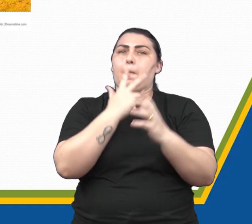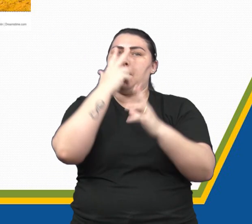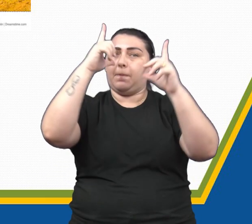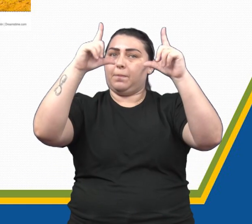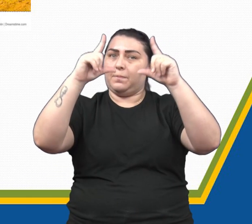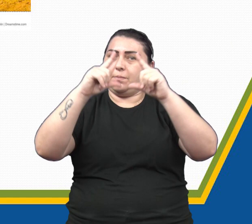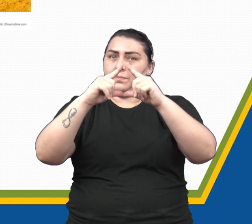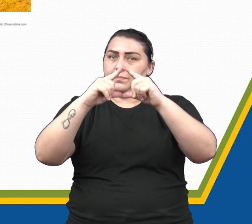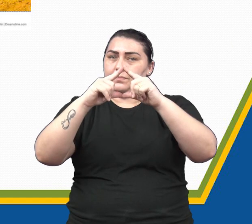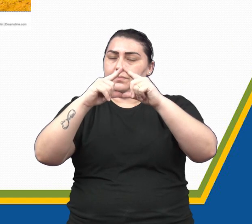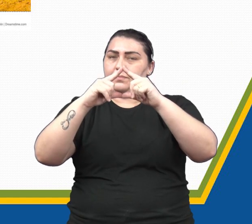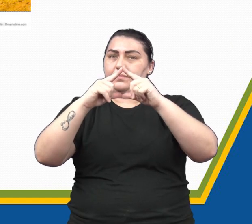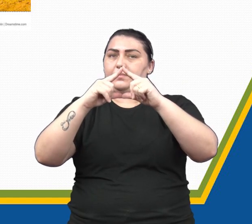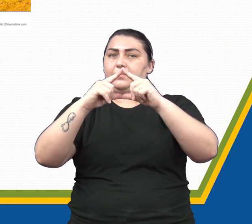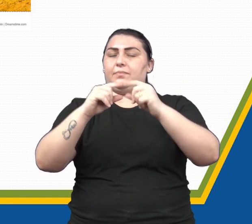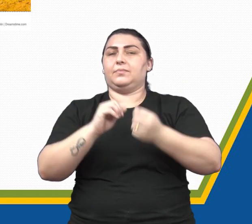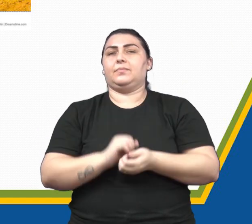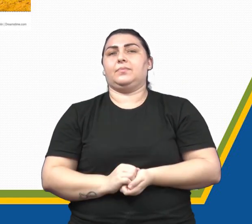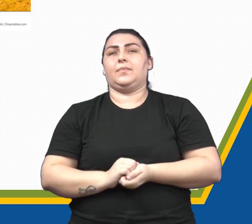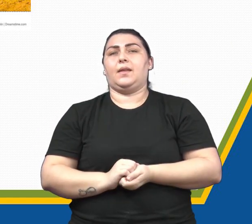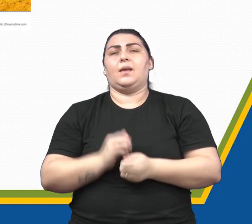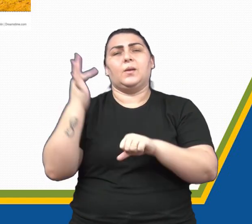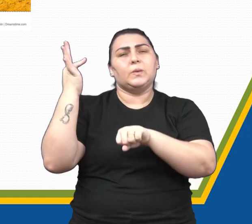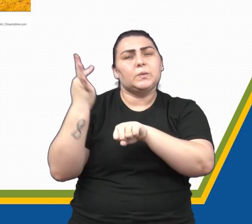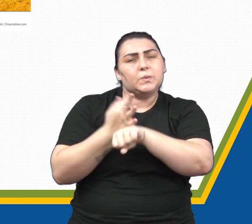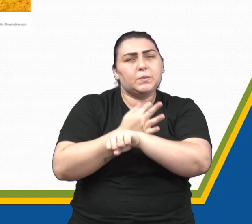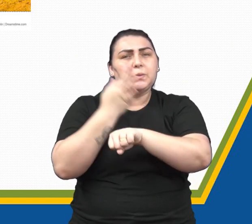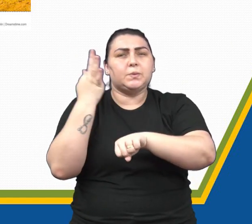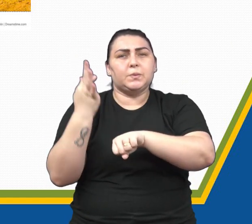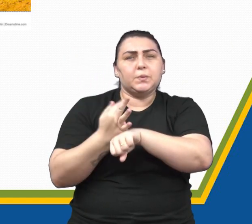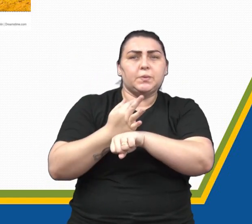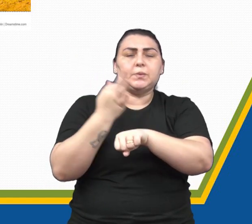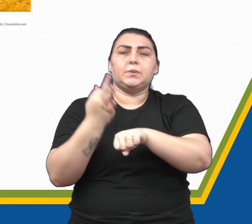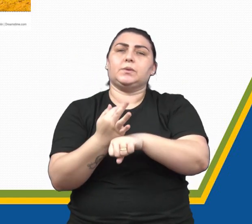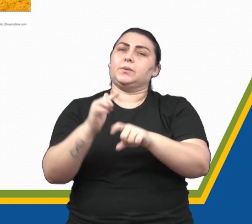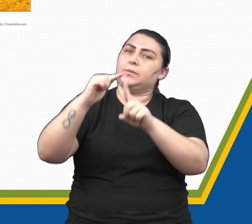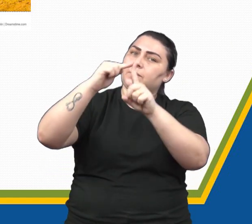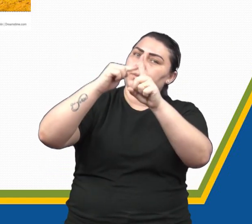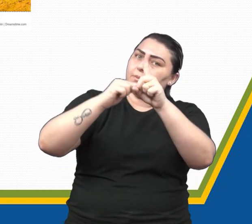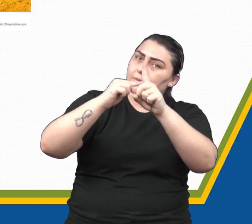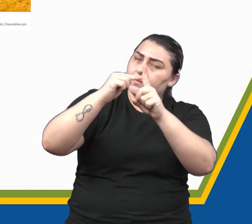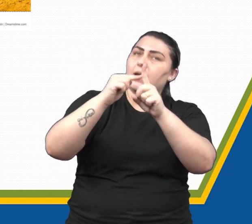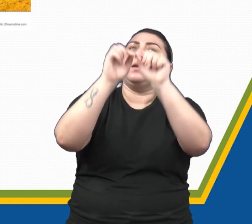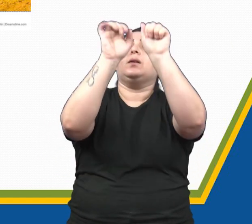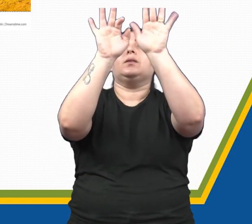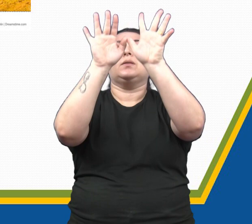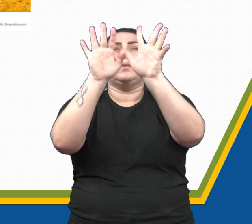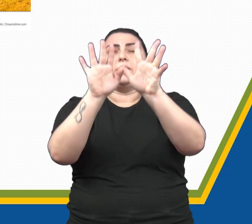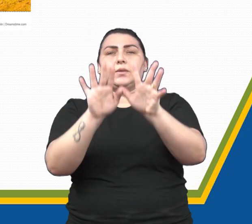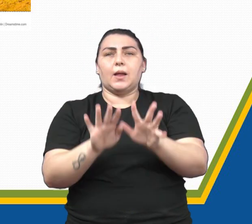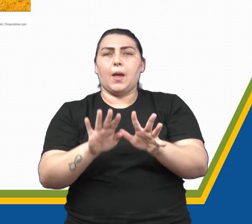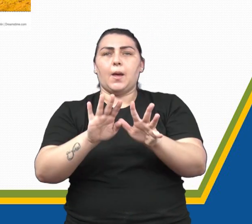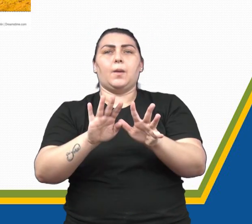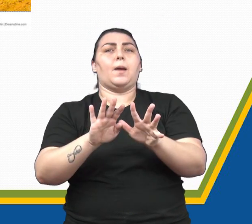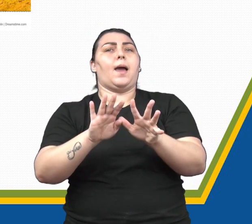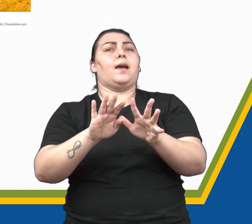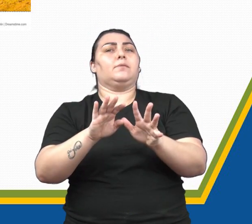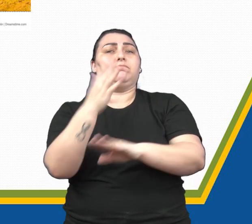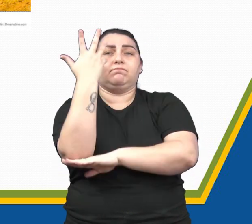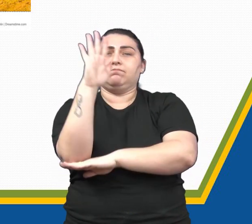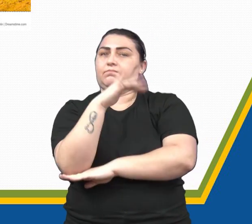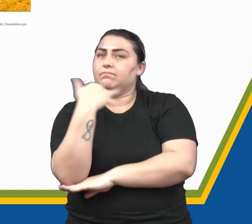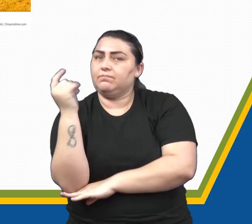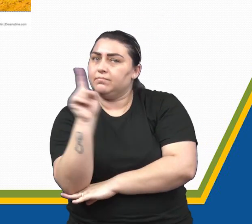tá? Ela aguenta muito a pressão da temperatura, então ela aguenta neve, tá? Não mata esse tipo de